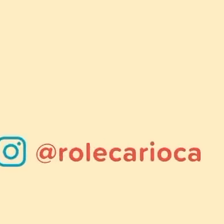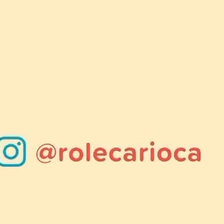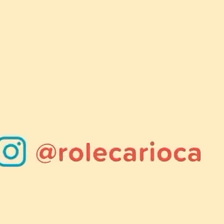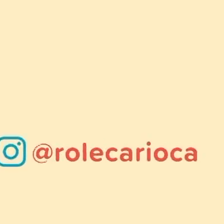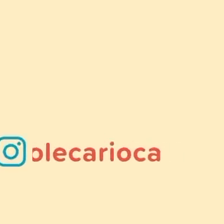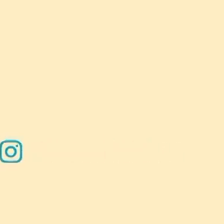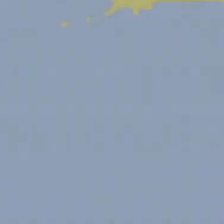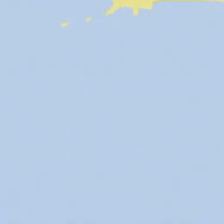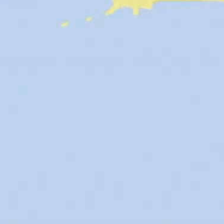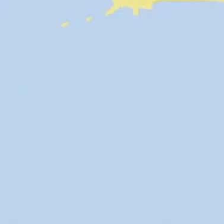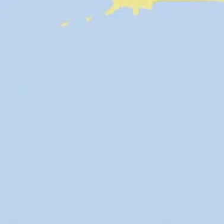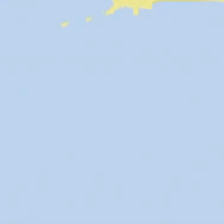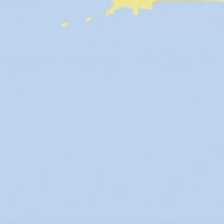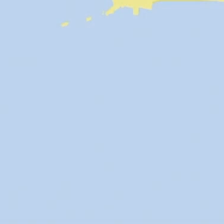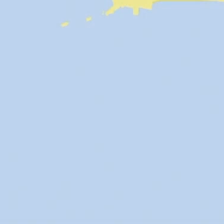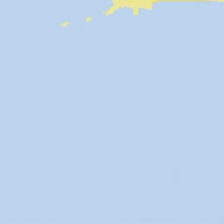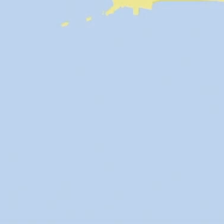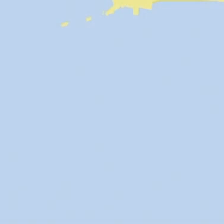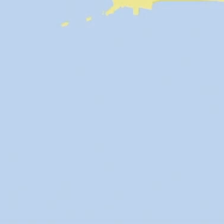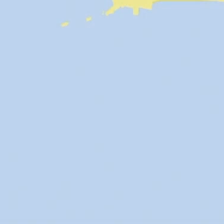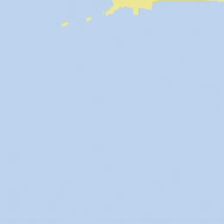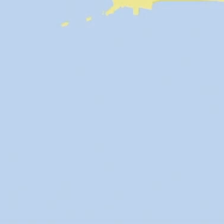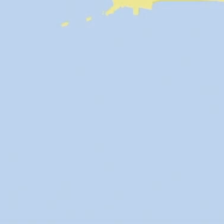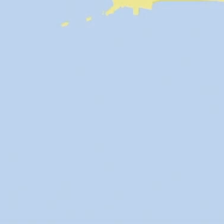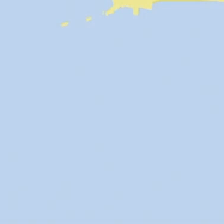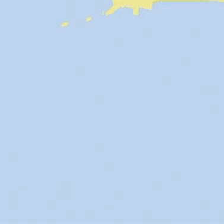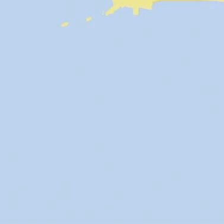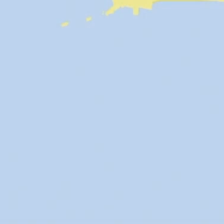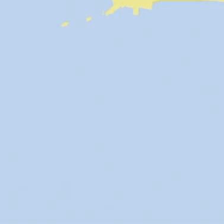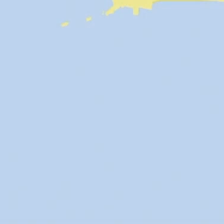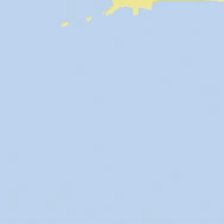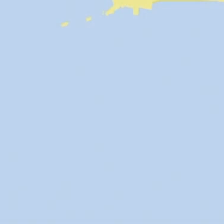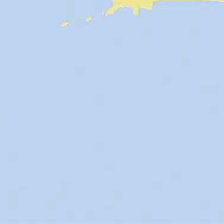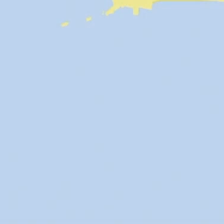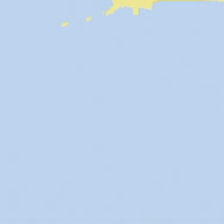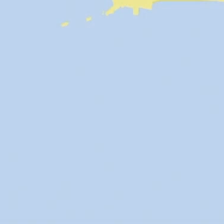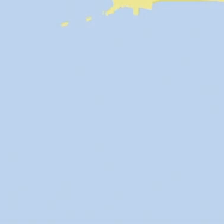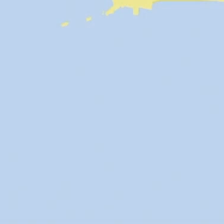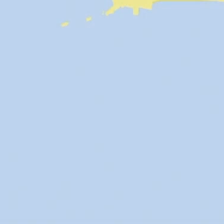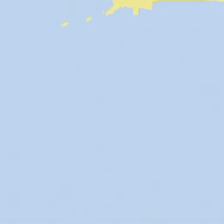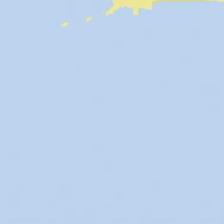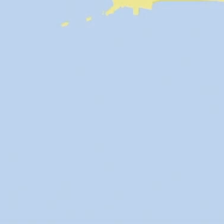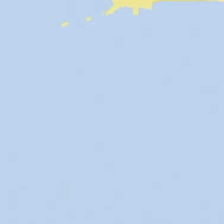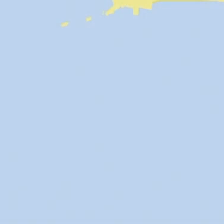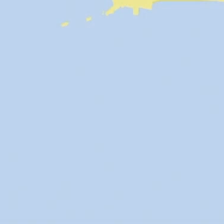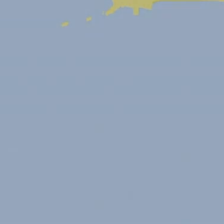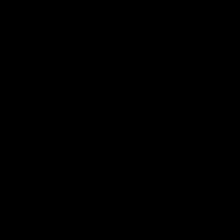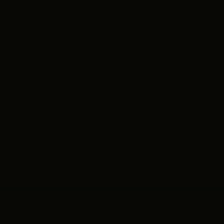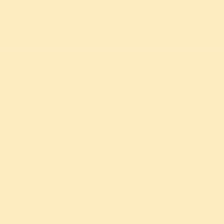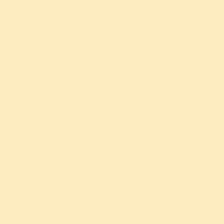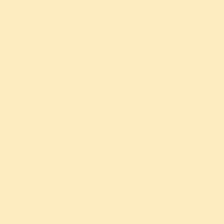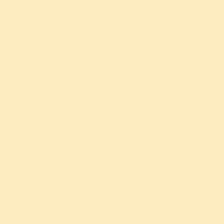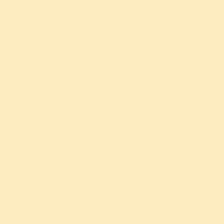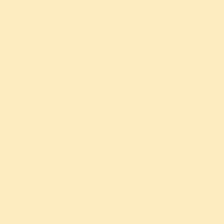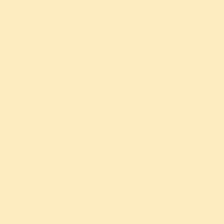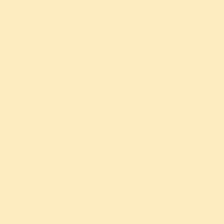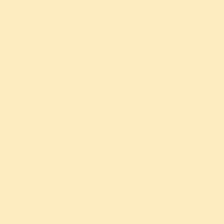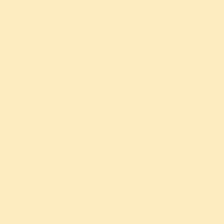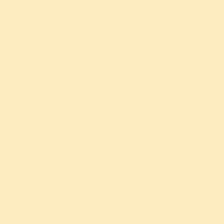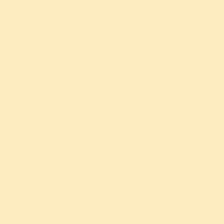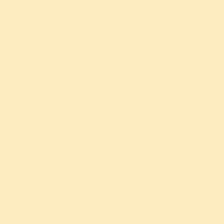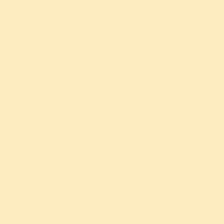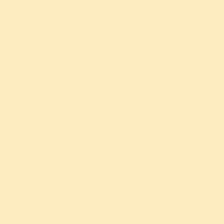Isso mudou a configuração do jardim radicalmente, porque passou a ser um lugar de deleite, de você